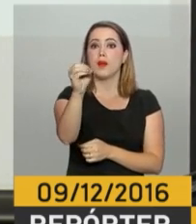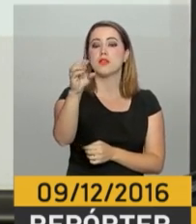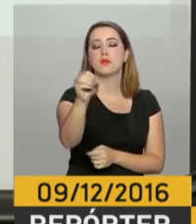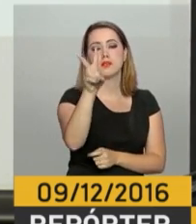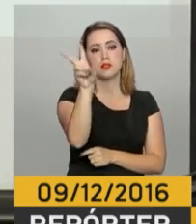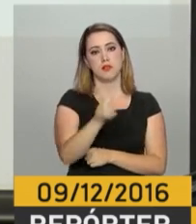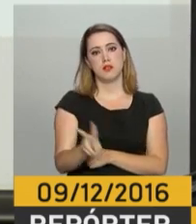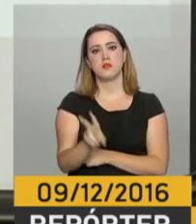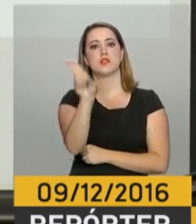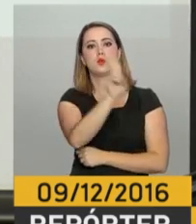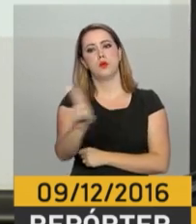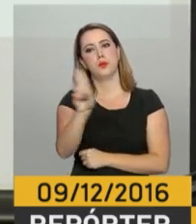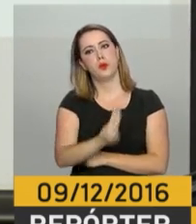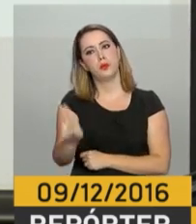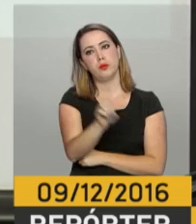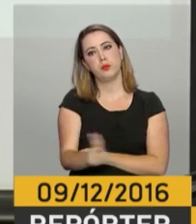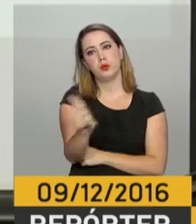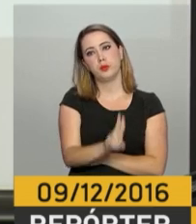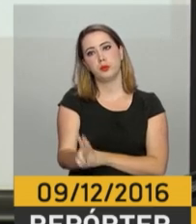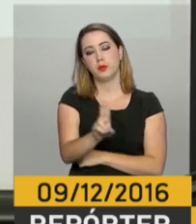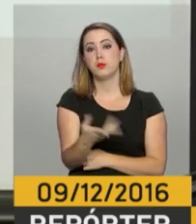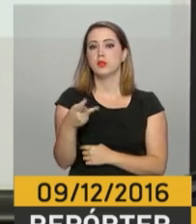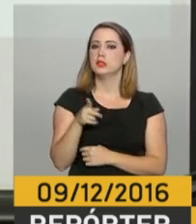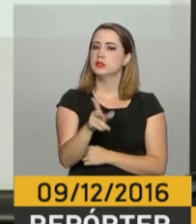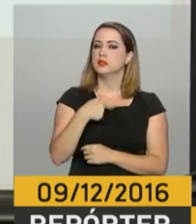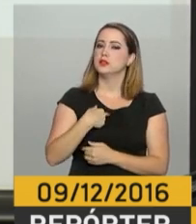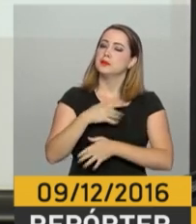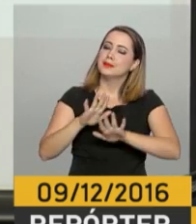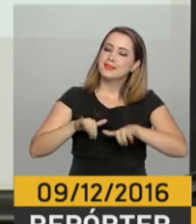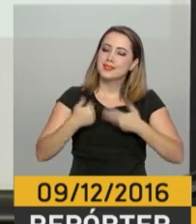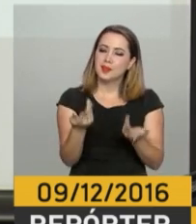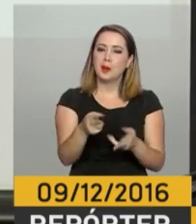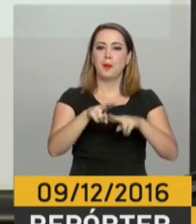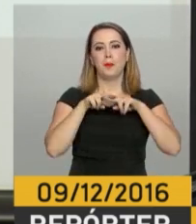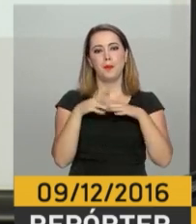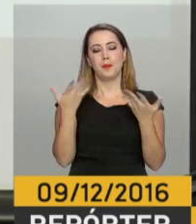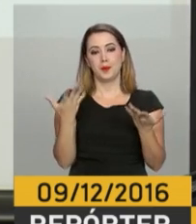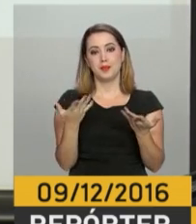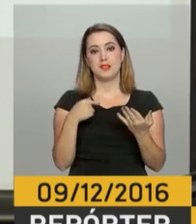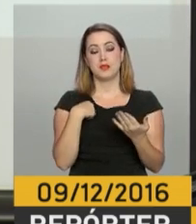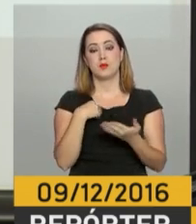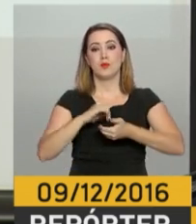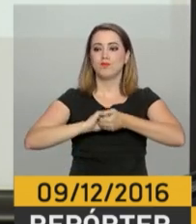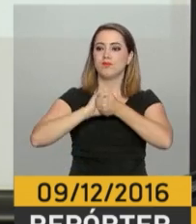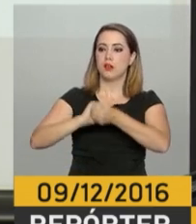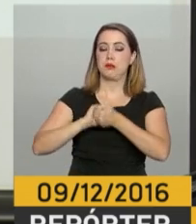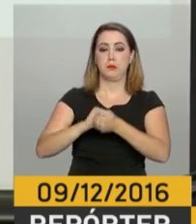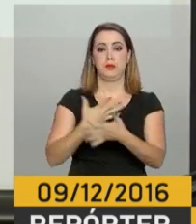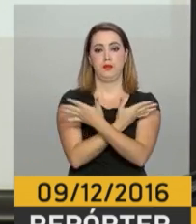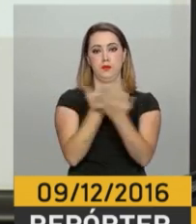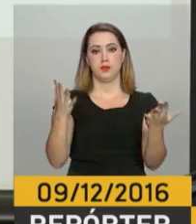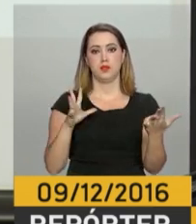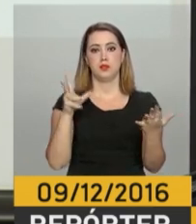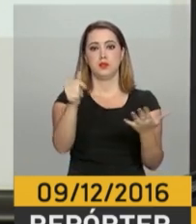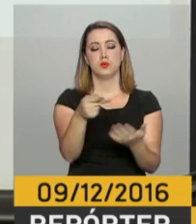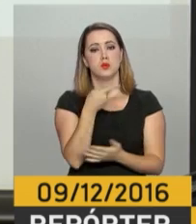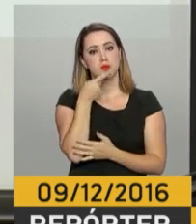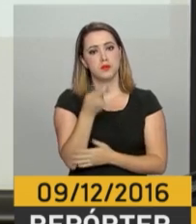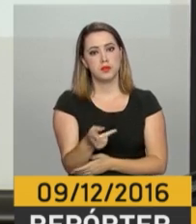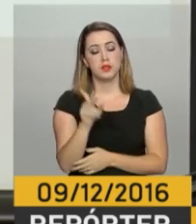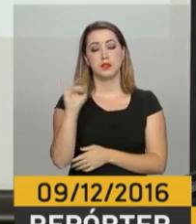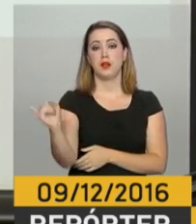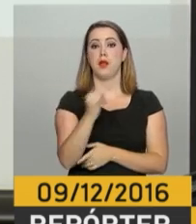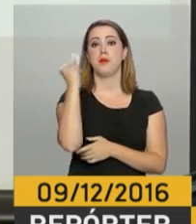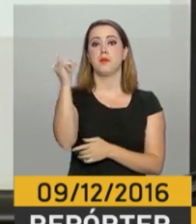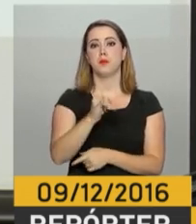saudá-los coletivamente, não é? Dizendo, naturalmente, que a importância das autoridades que aqui